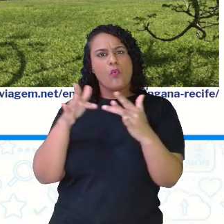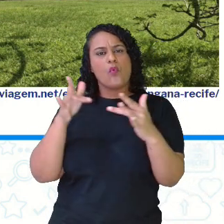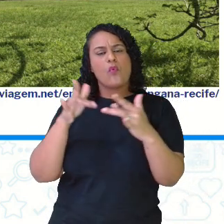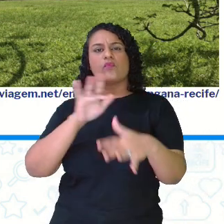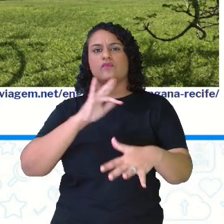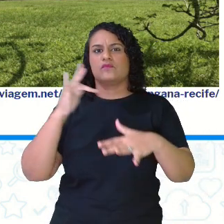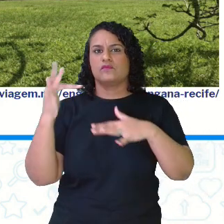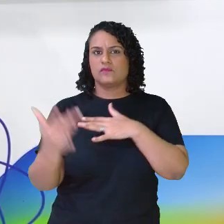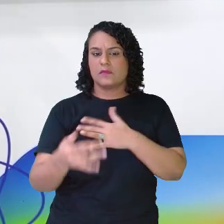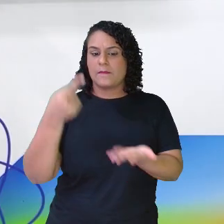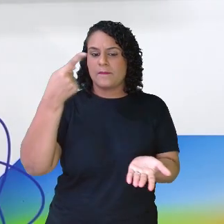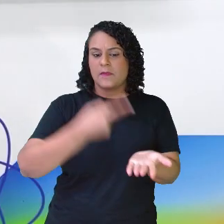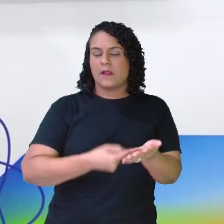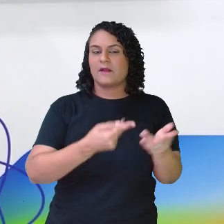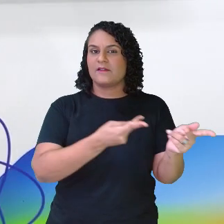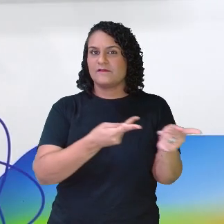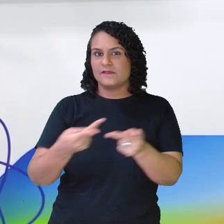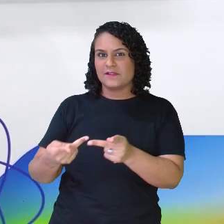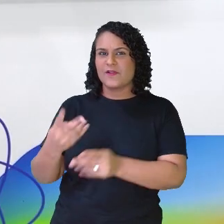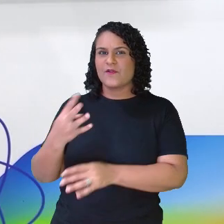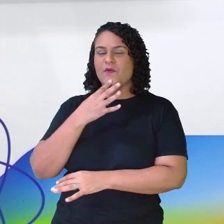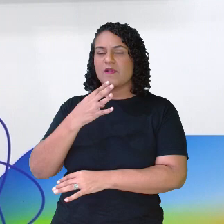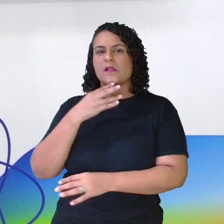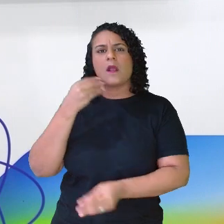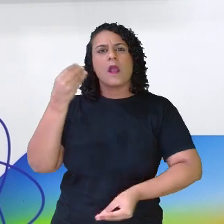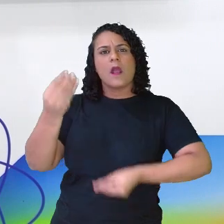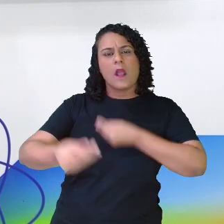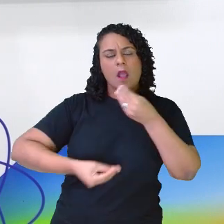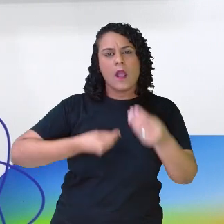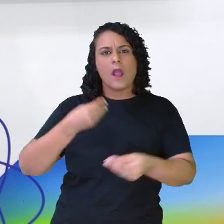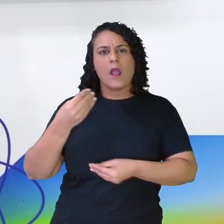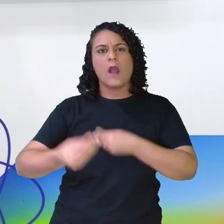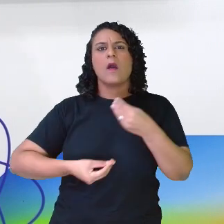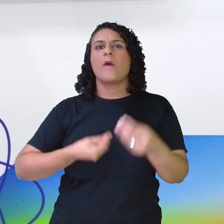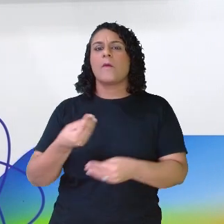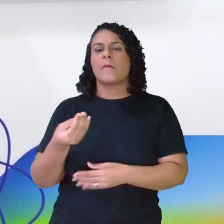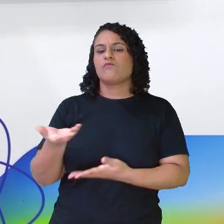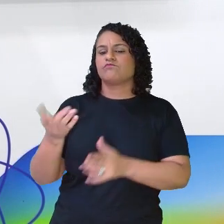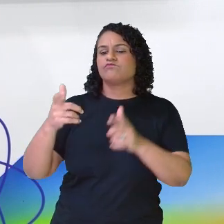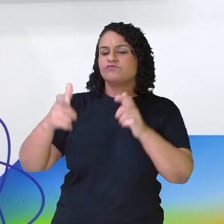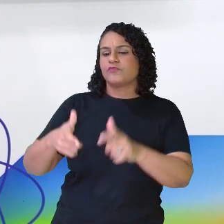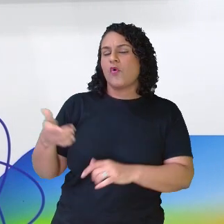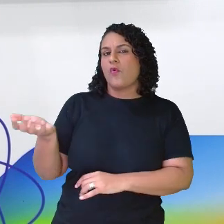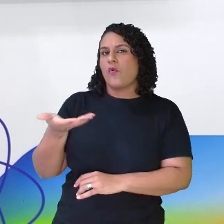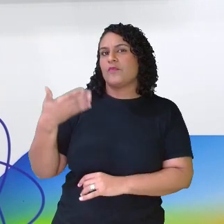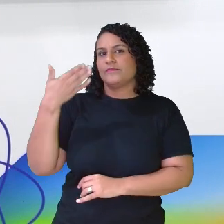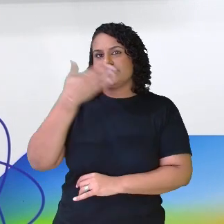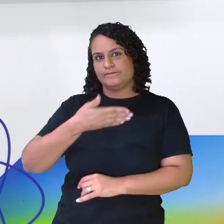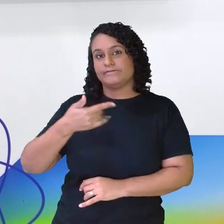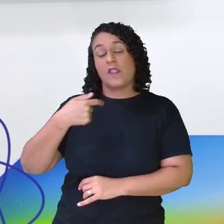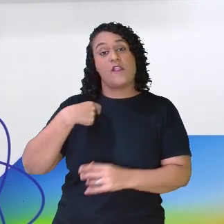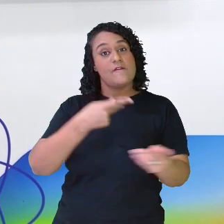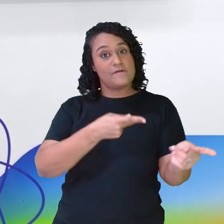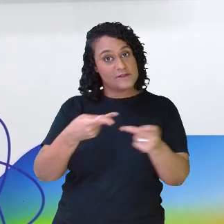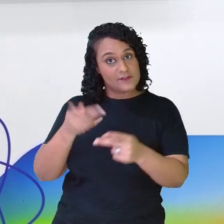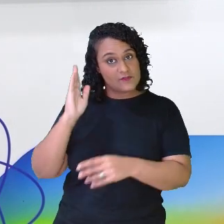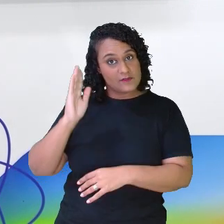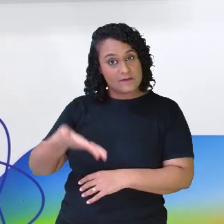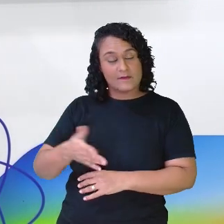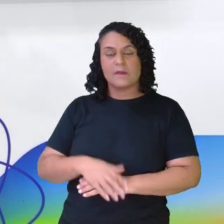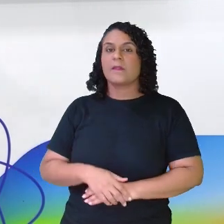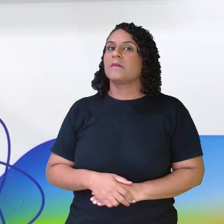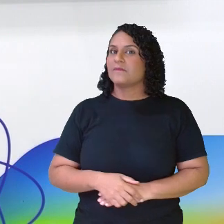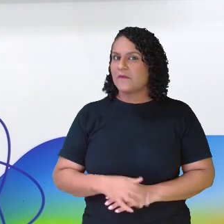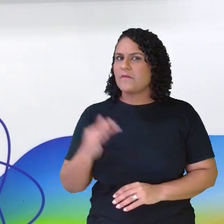visita e conhecer um pouquinho ali de como funcionavam os engenhos naquela época. Então eu já visitei o Engenho Maçangana, quem sabe no futuro a